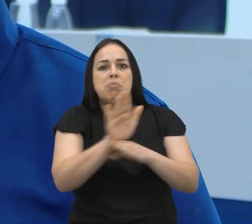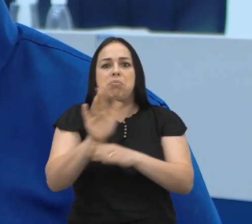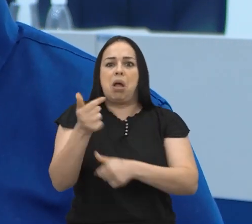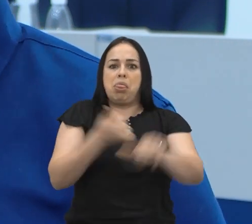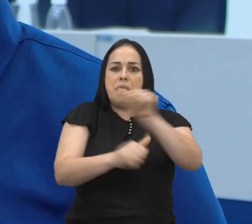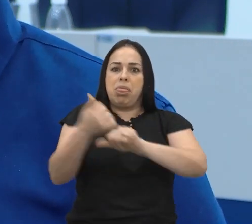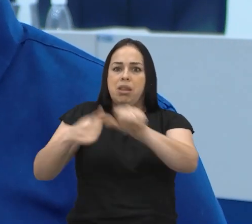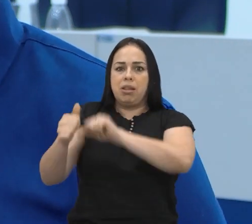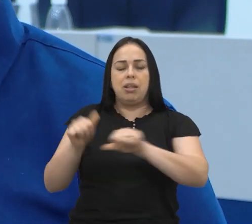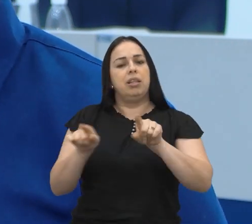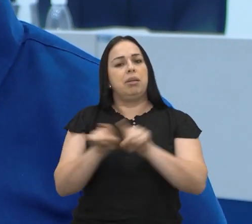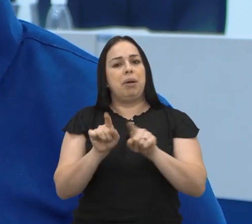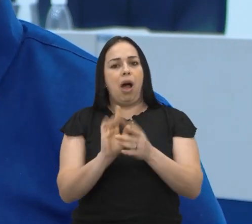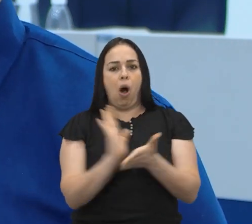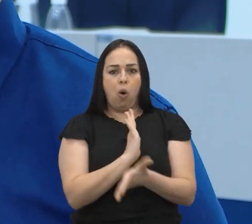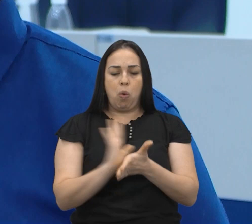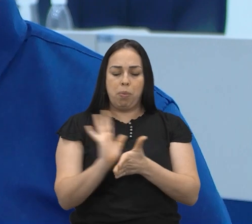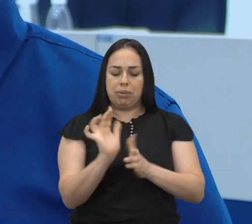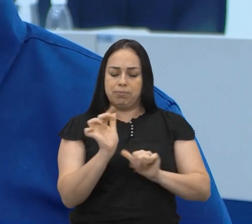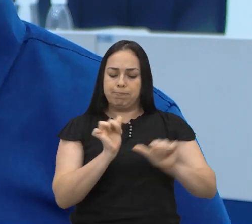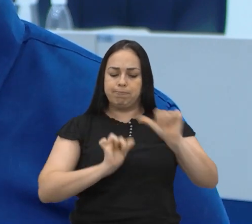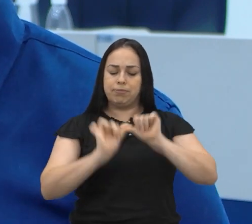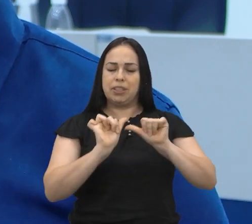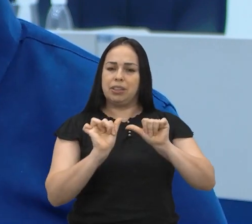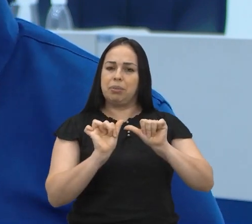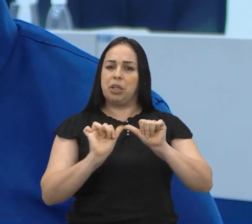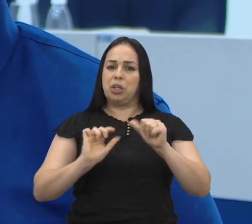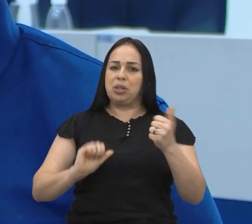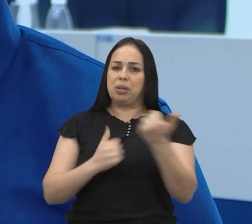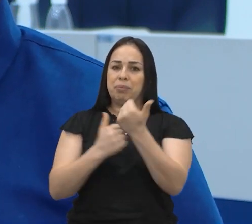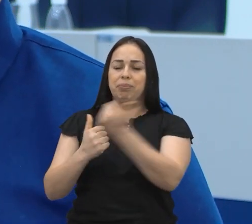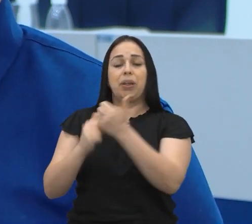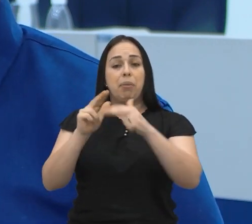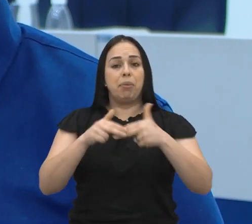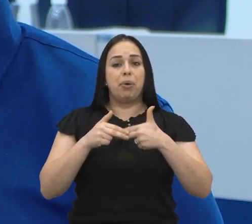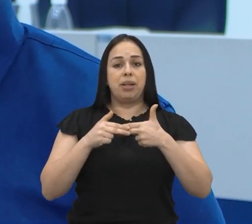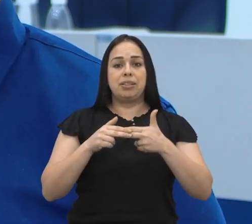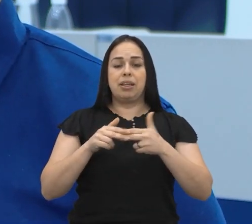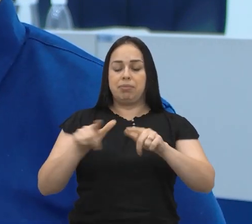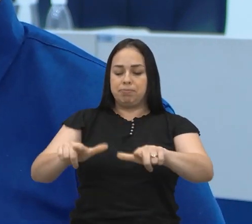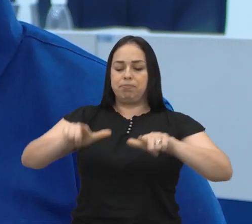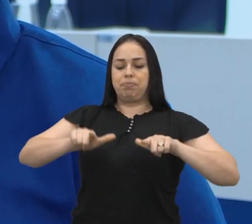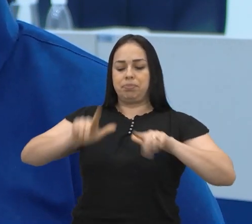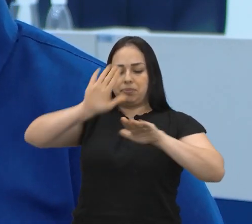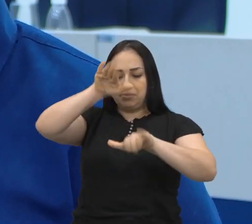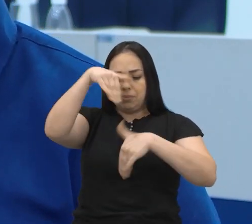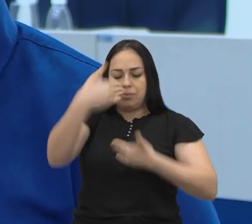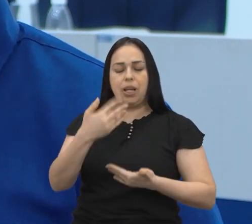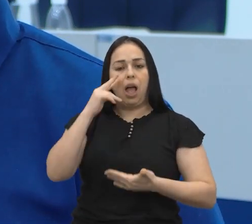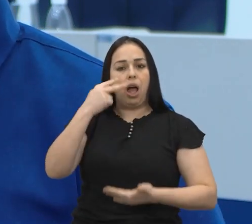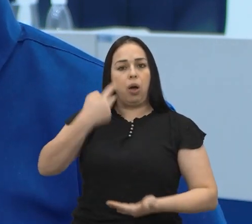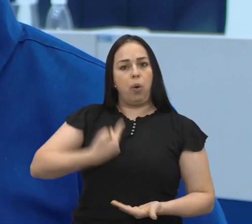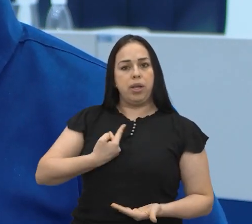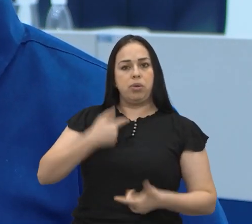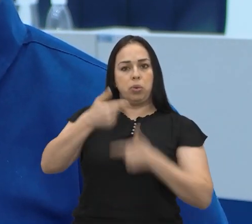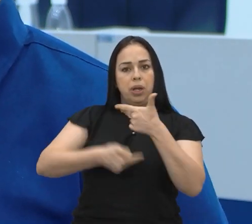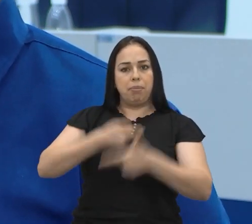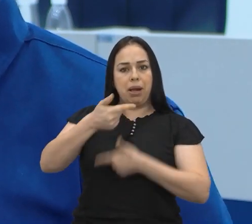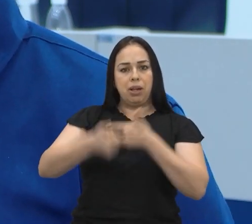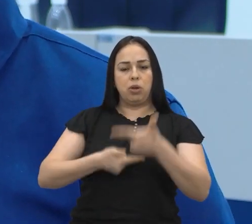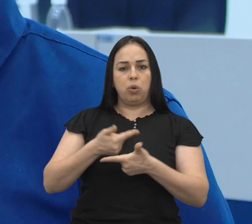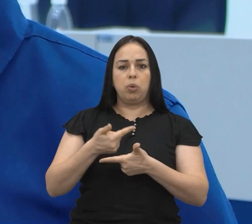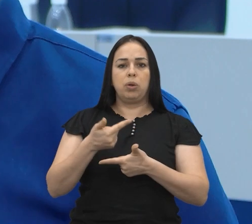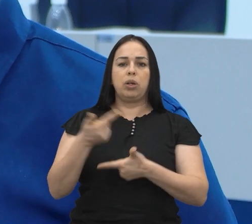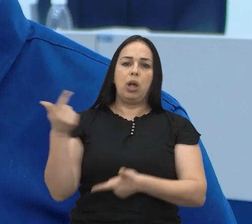essa homenagem reconhece esse trabalho que a gente conseguiu entregar à casa e também representa assim, um marco para que a gente tenha